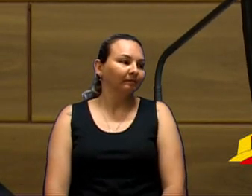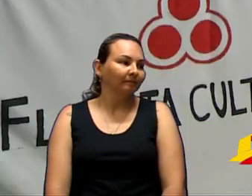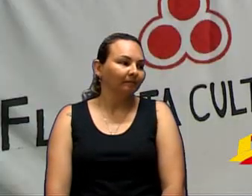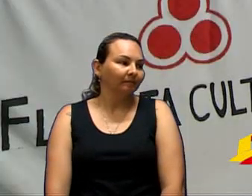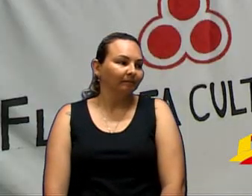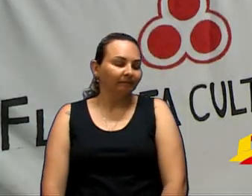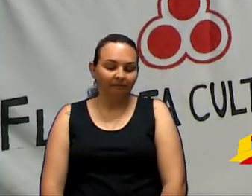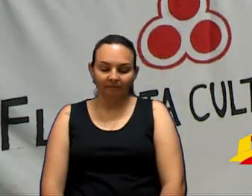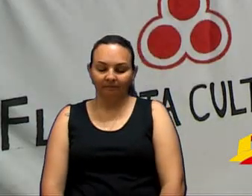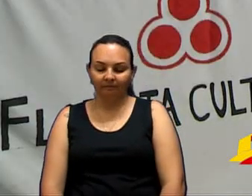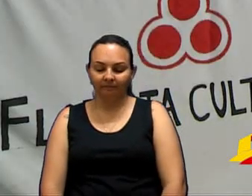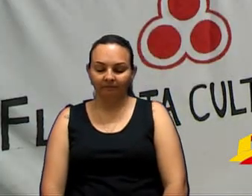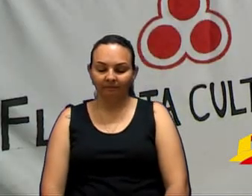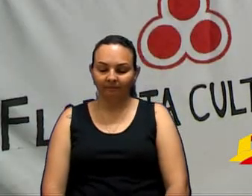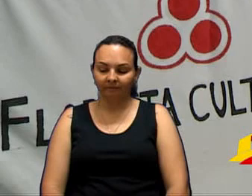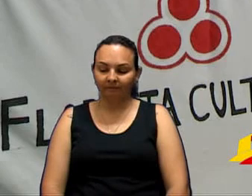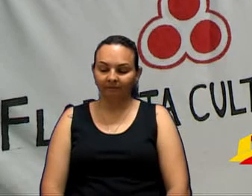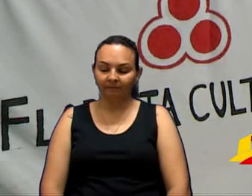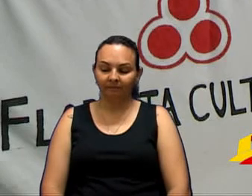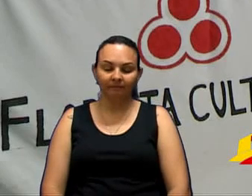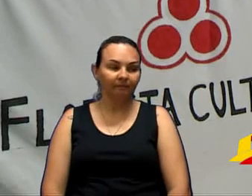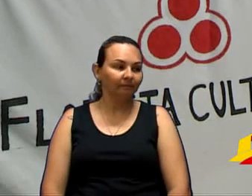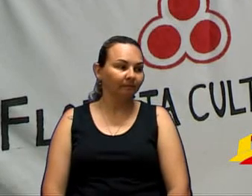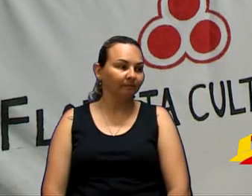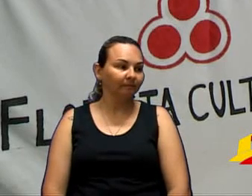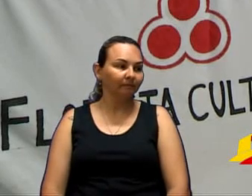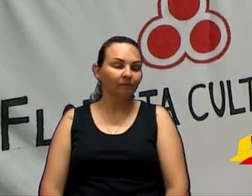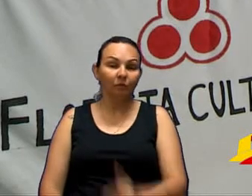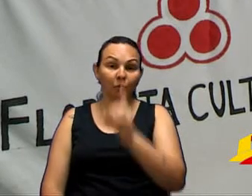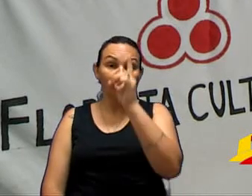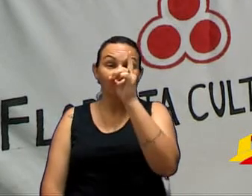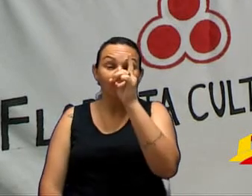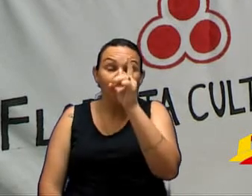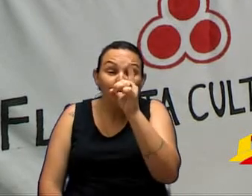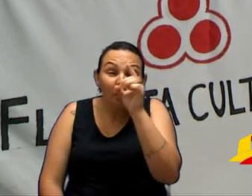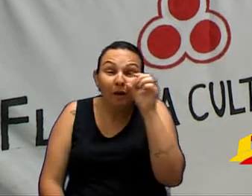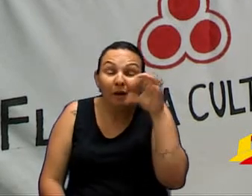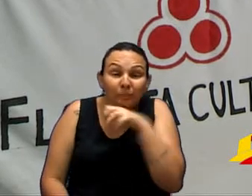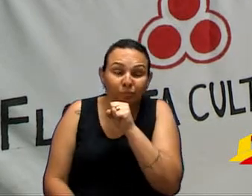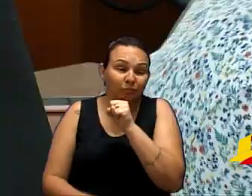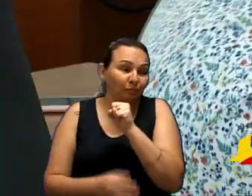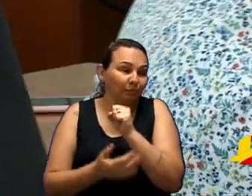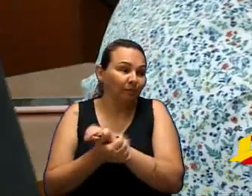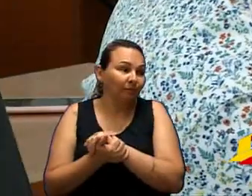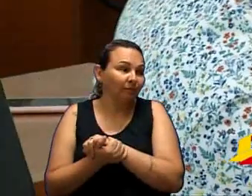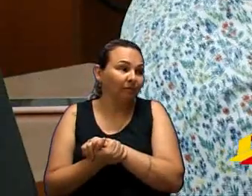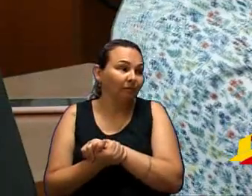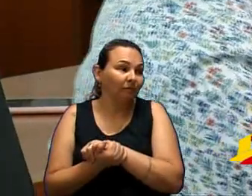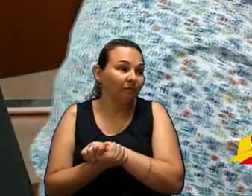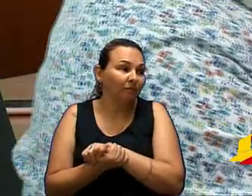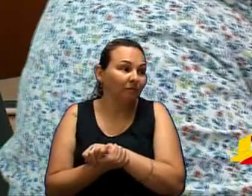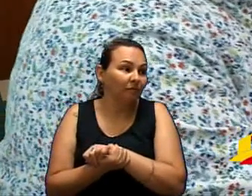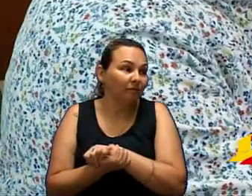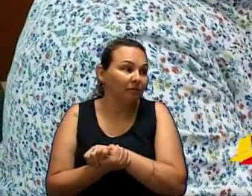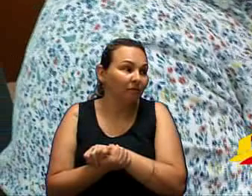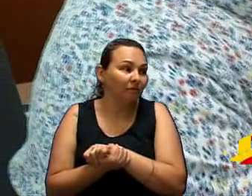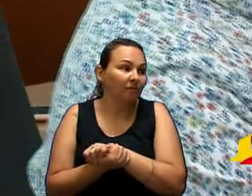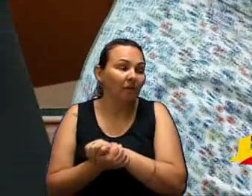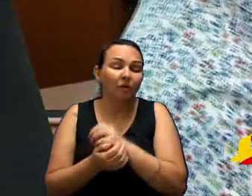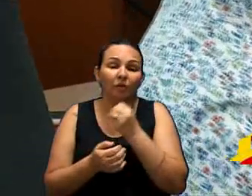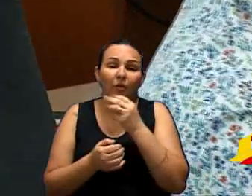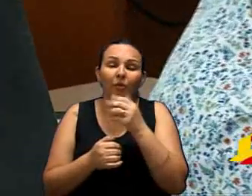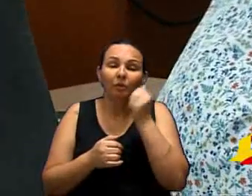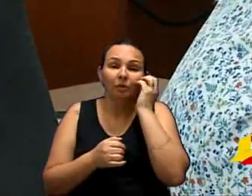só para complementar o jogo é o seguinte só o segundo segundo de deus é foi bem colocado pelo onde a